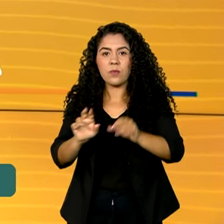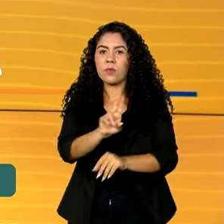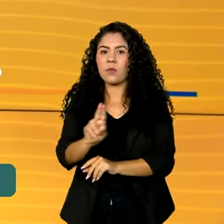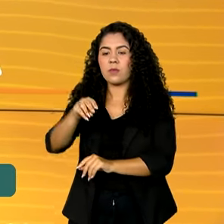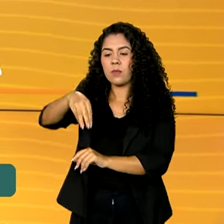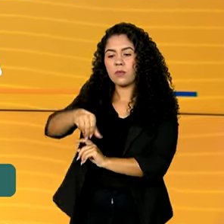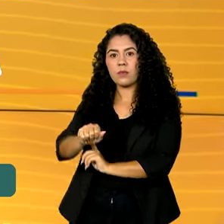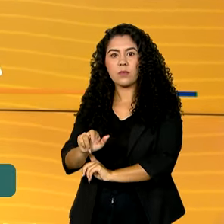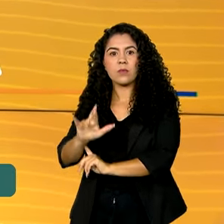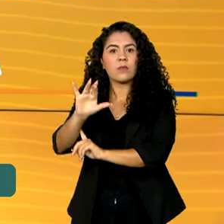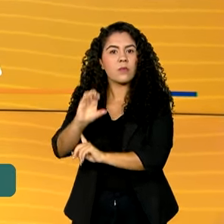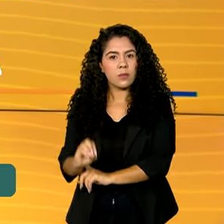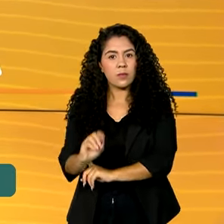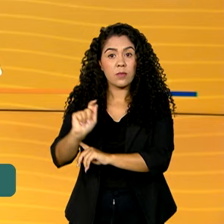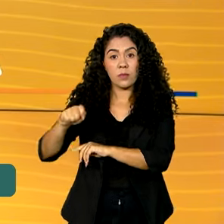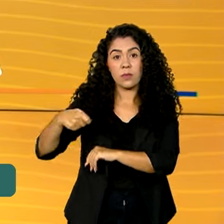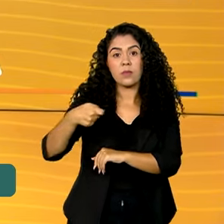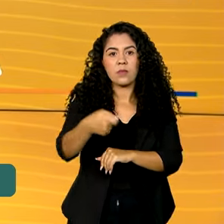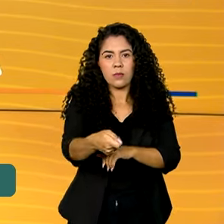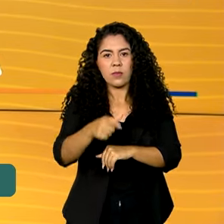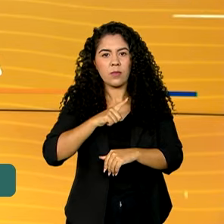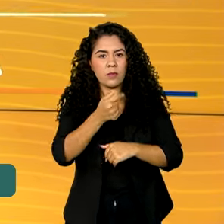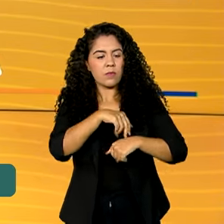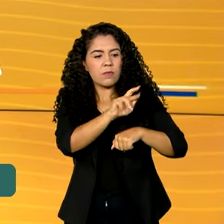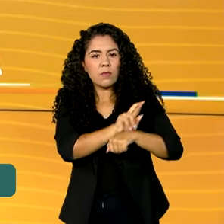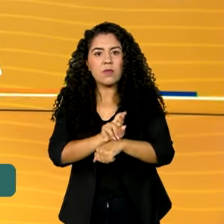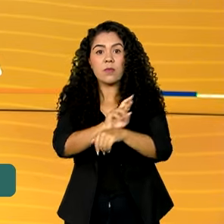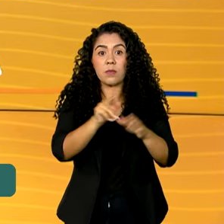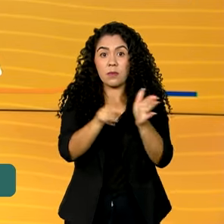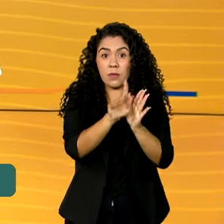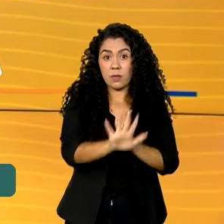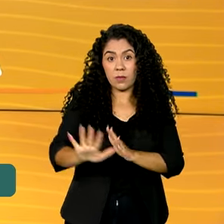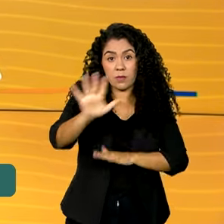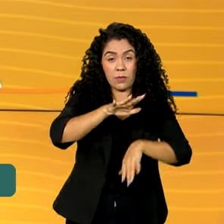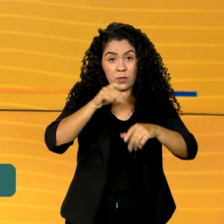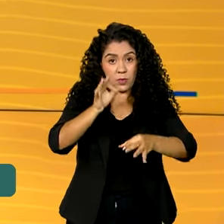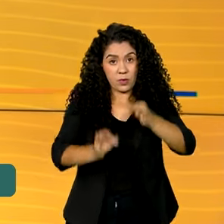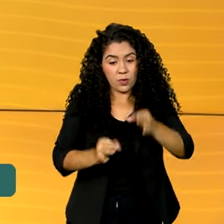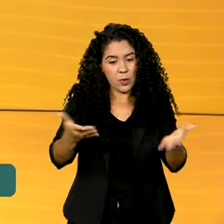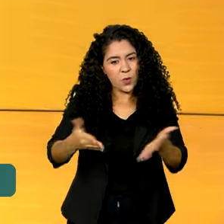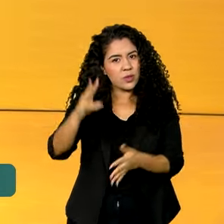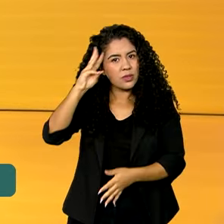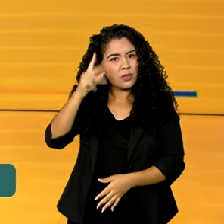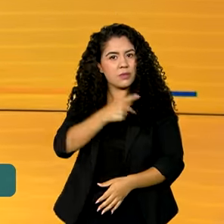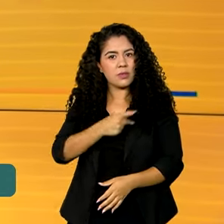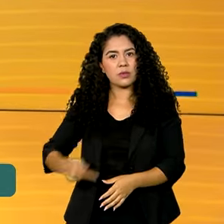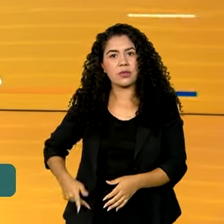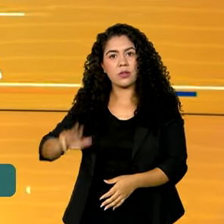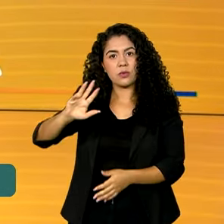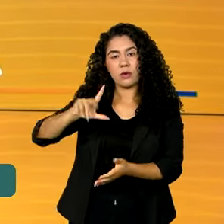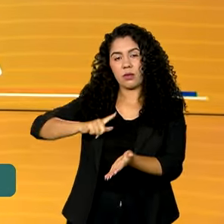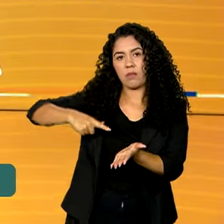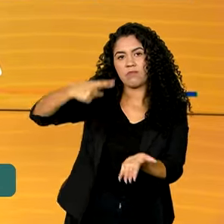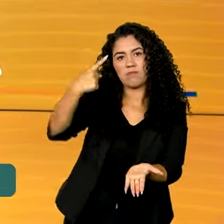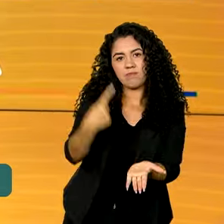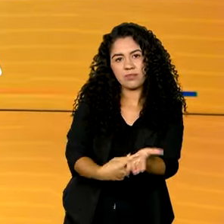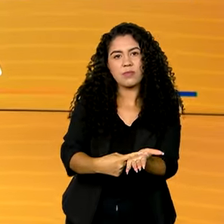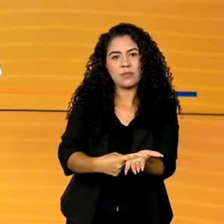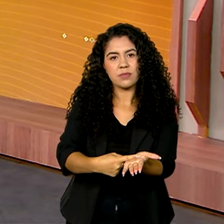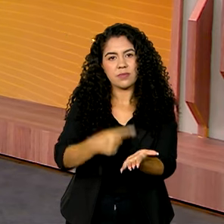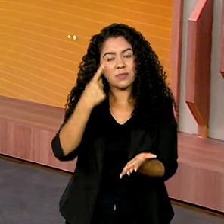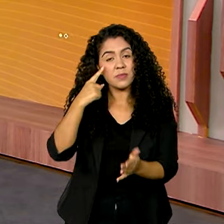Marques, no cargo de Corregedor Nacional de Justiça. Ainda nesta terça-feira, Lula tem reunião com ministros no Palácio do